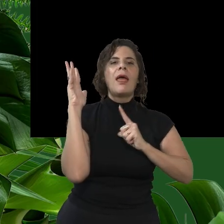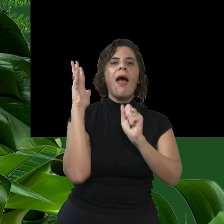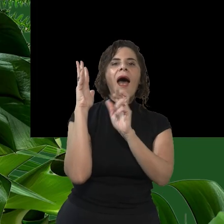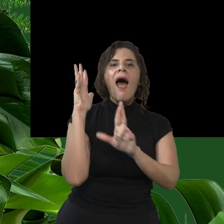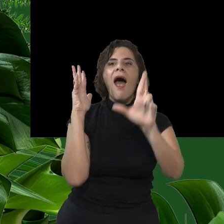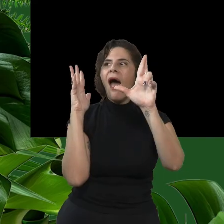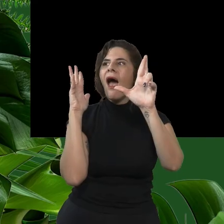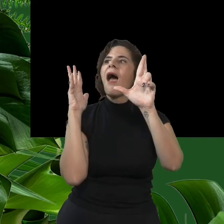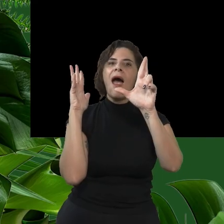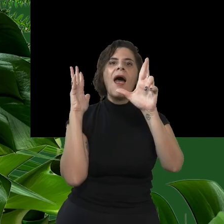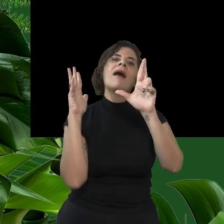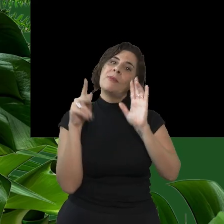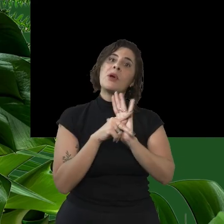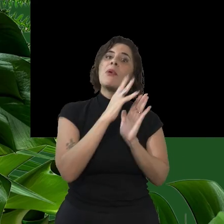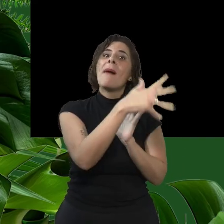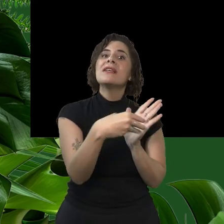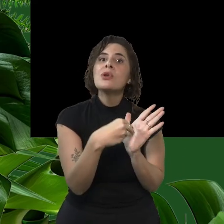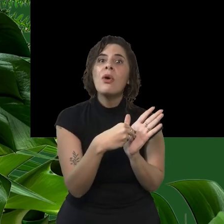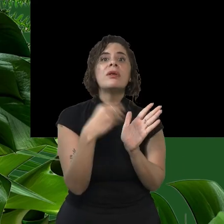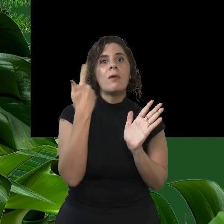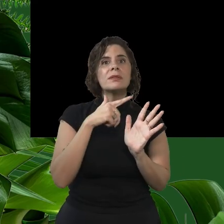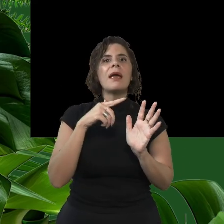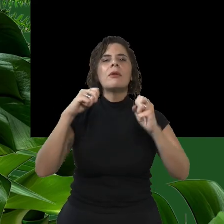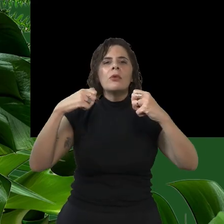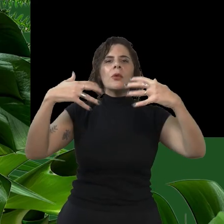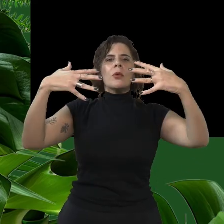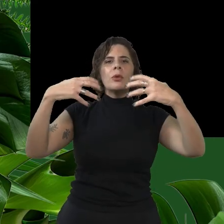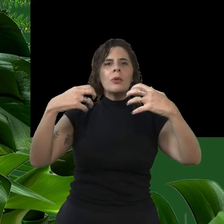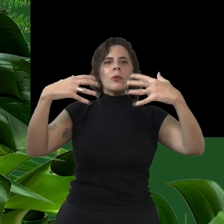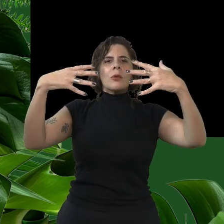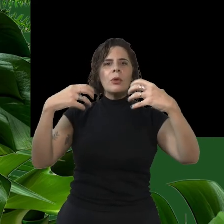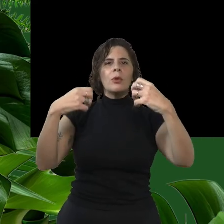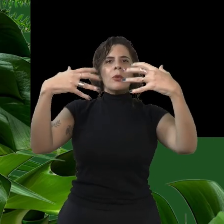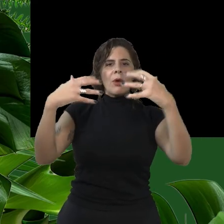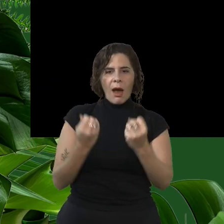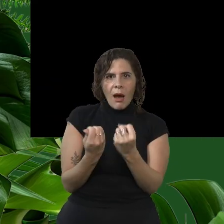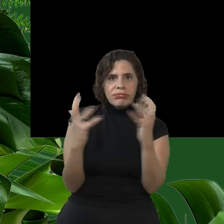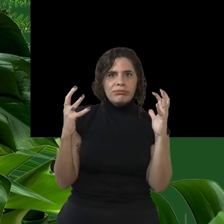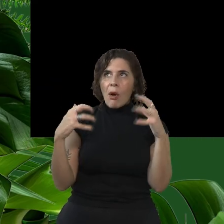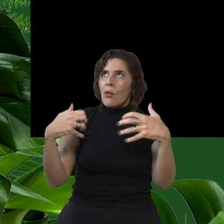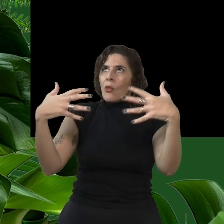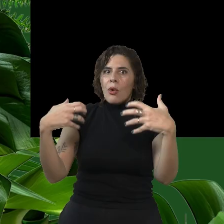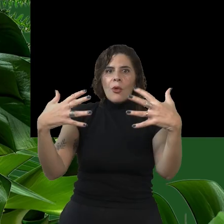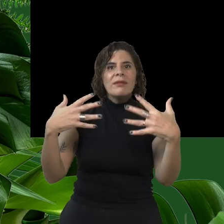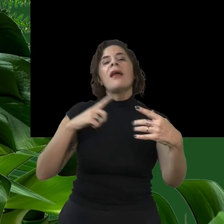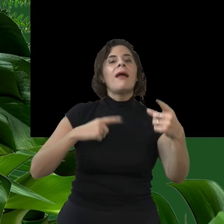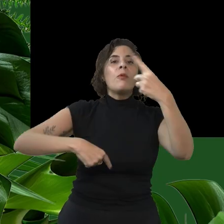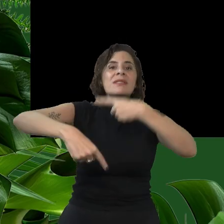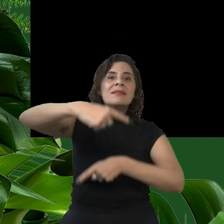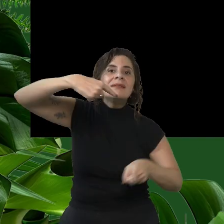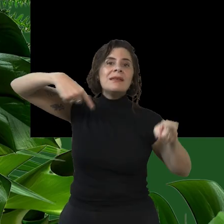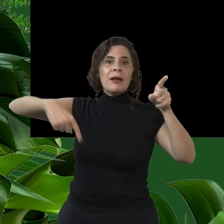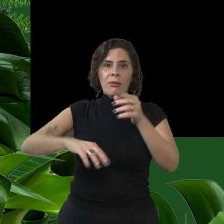né? Não só a nossa respiração, mas todo o círculo, né? Então, existe um ciclo da vida e que a gente está mudando esse